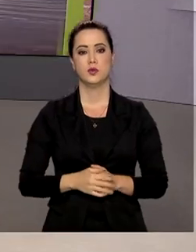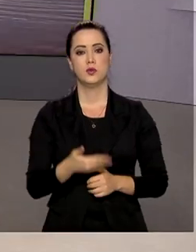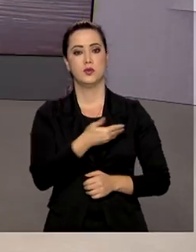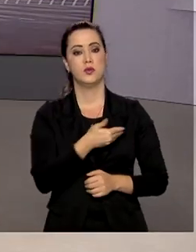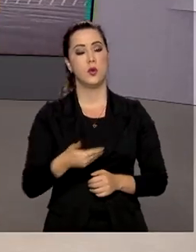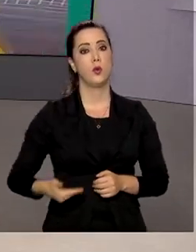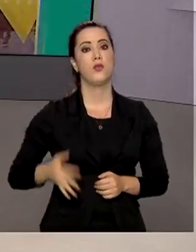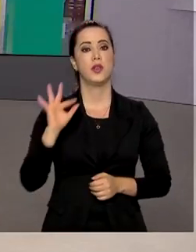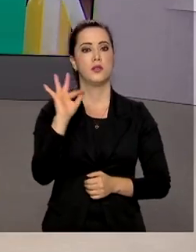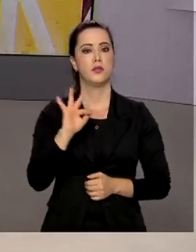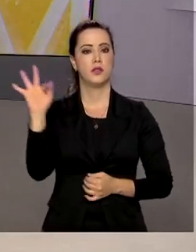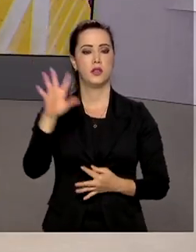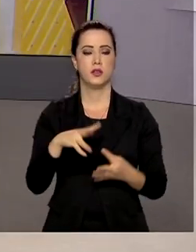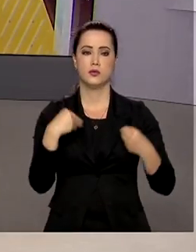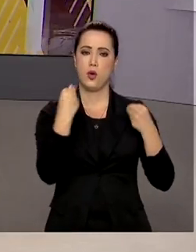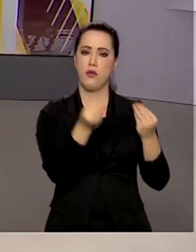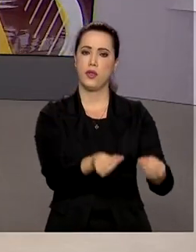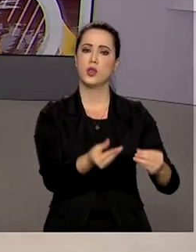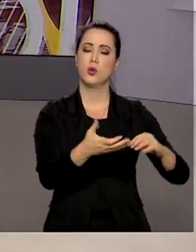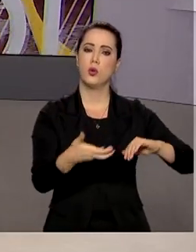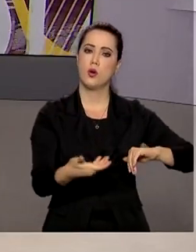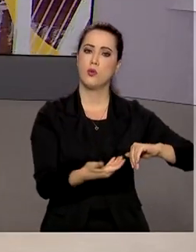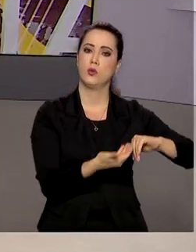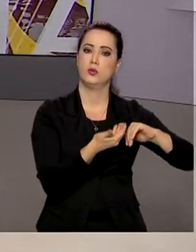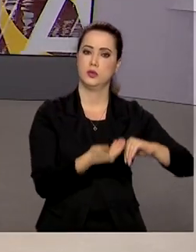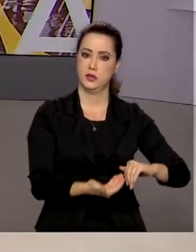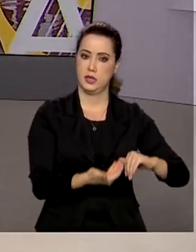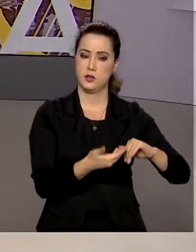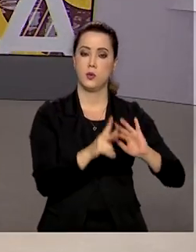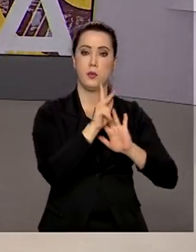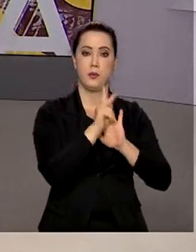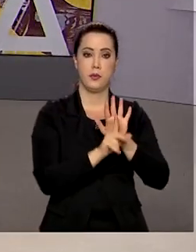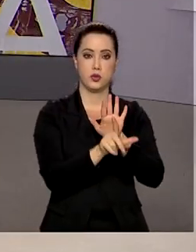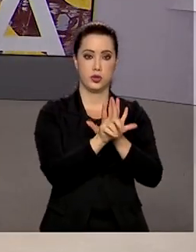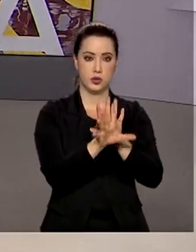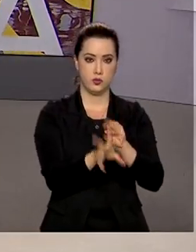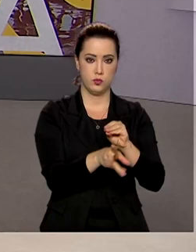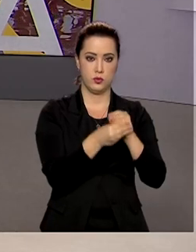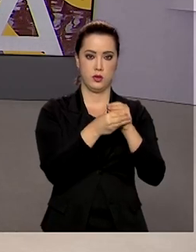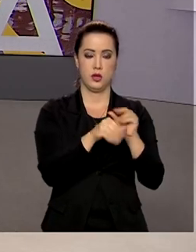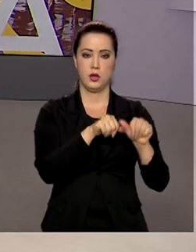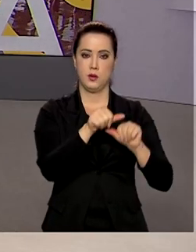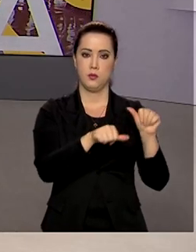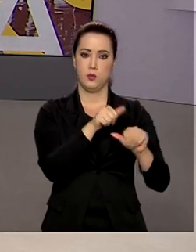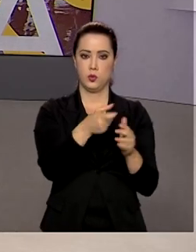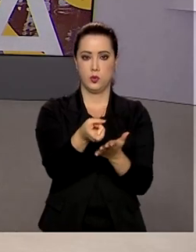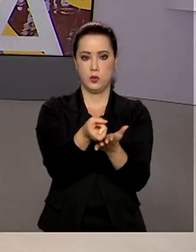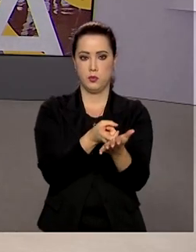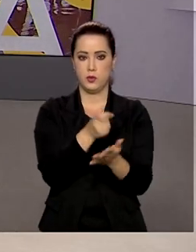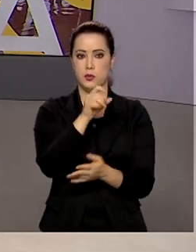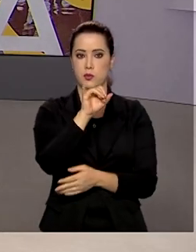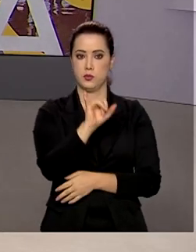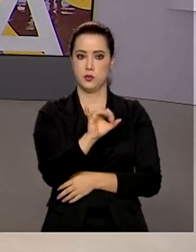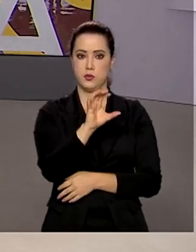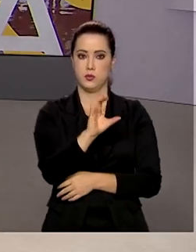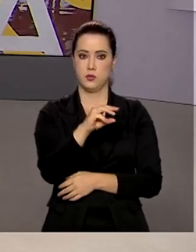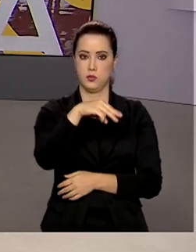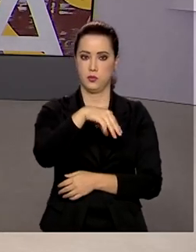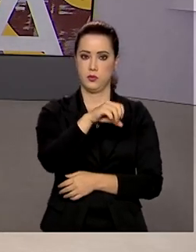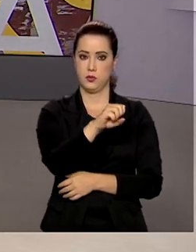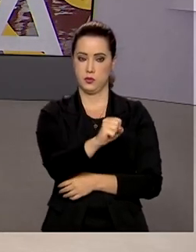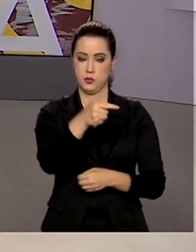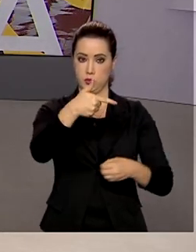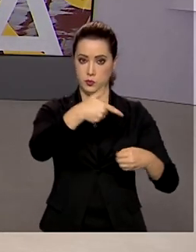O governo federal encaminhou ao Congresso Nacional um projeto de lei complementar que altera a cobrança de ICMS sobre os